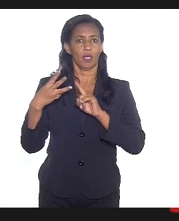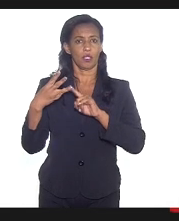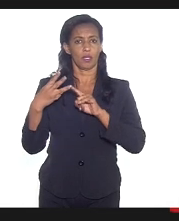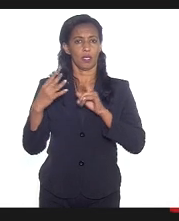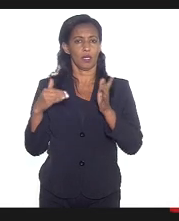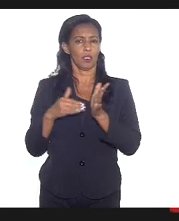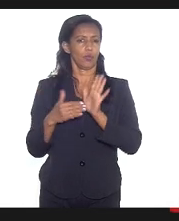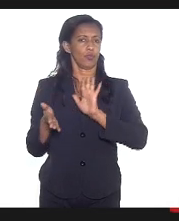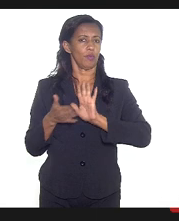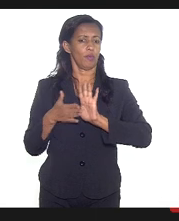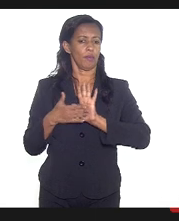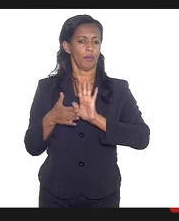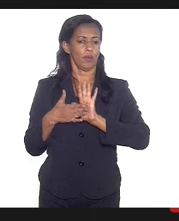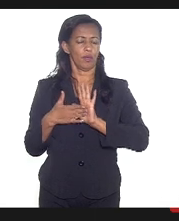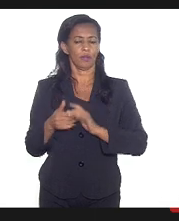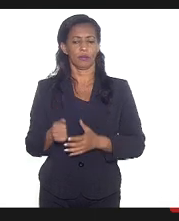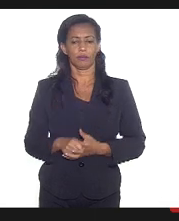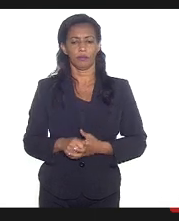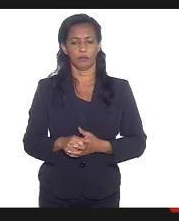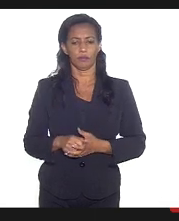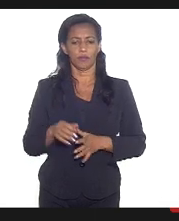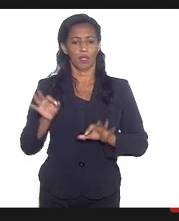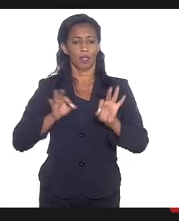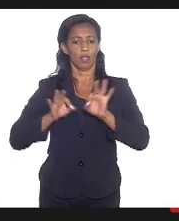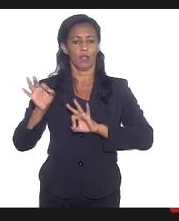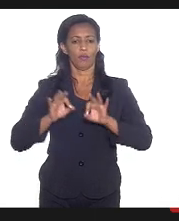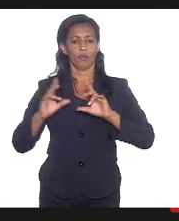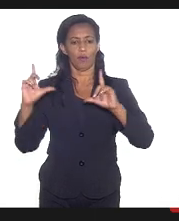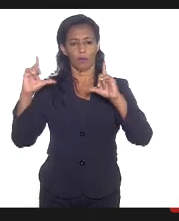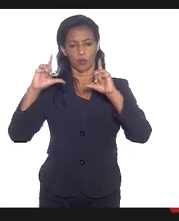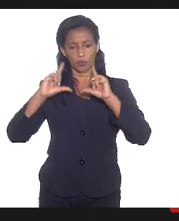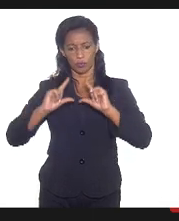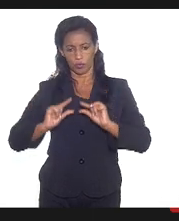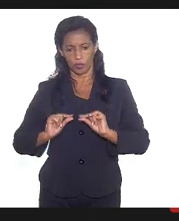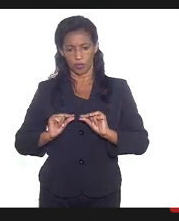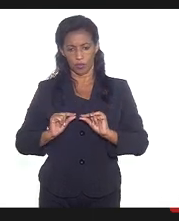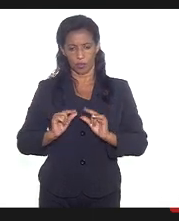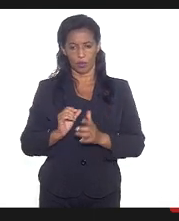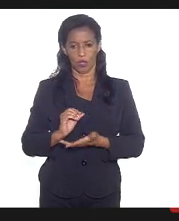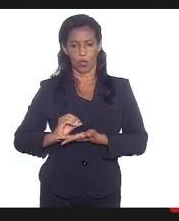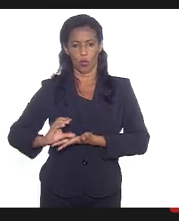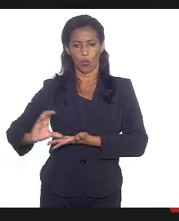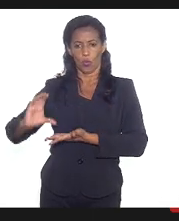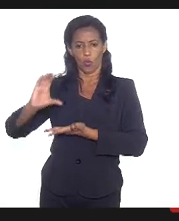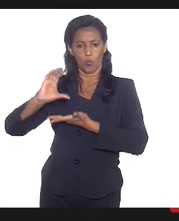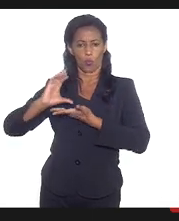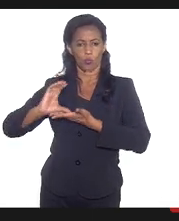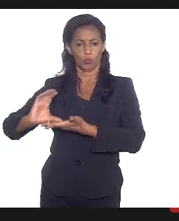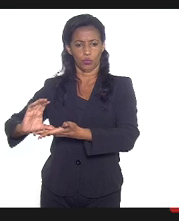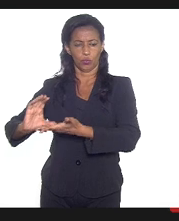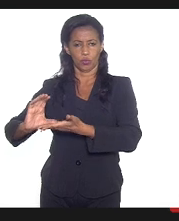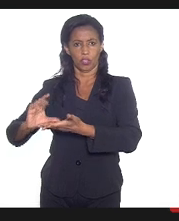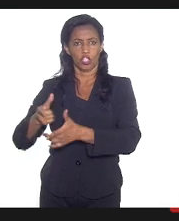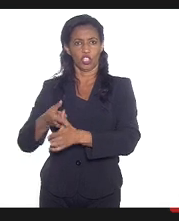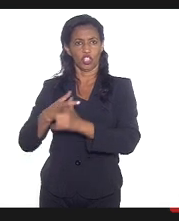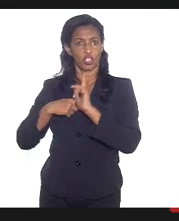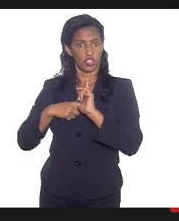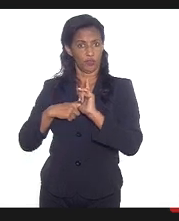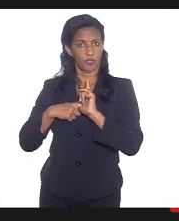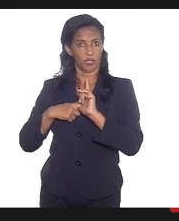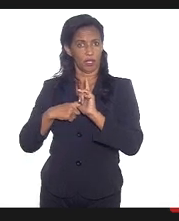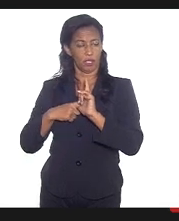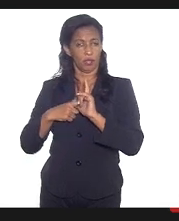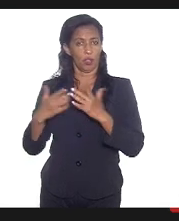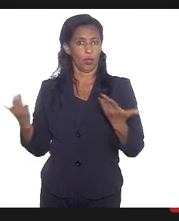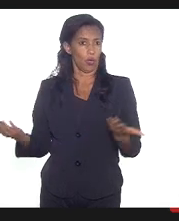A terceira e última proposta seria uma forma de reduzir, buscar reduzir o montante inscrito em dívida ativa hoje